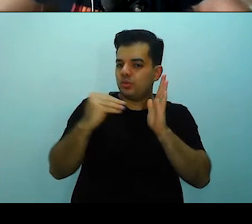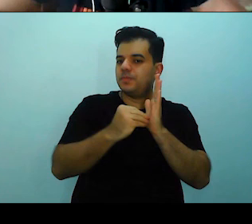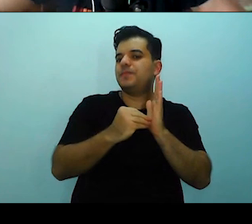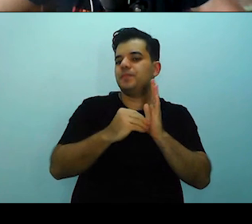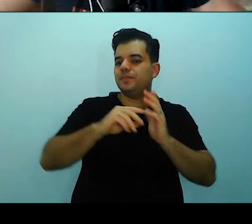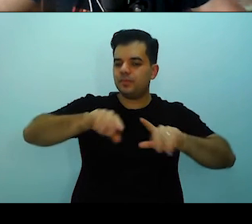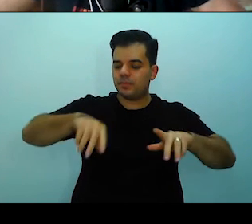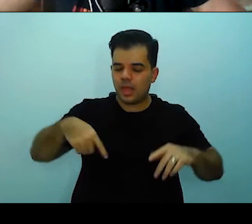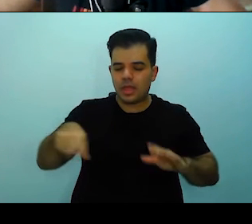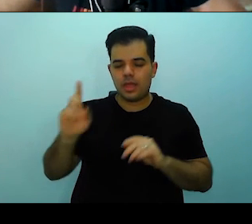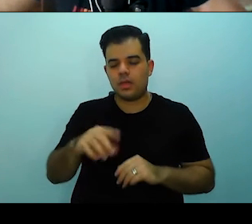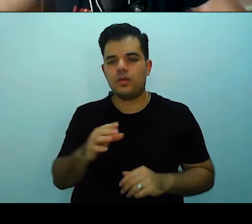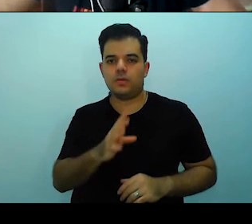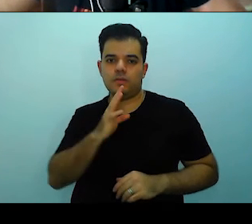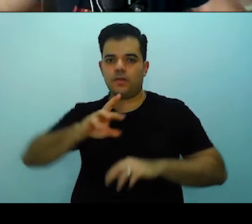desse conhecimento.